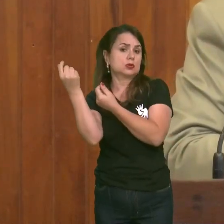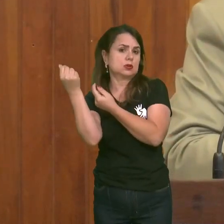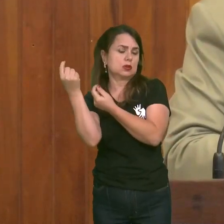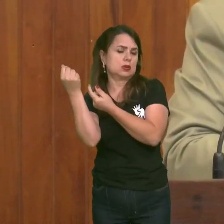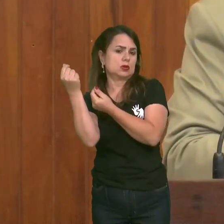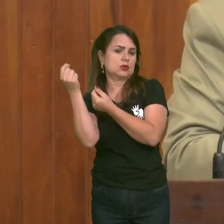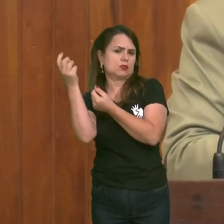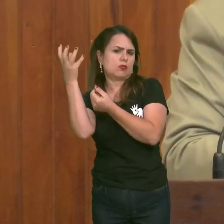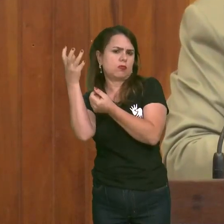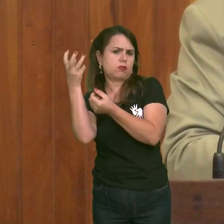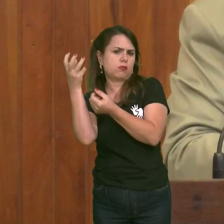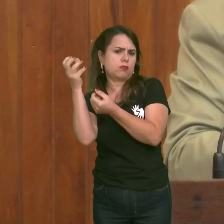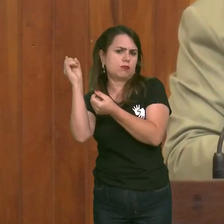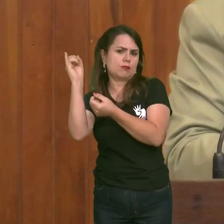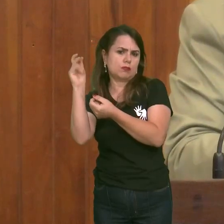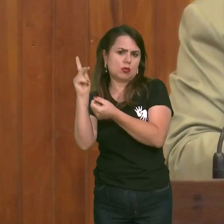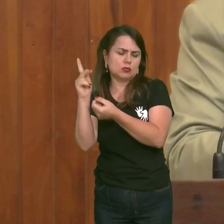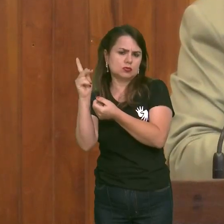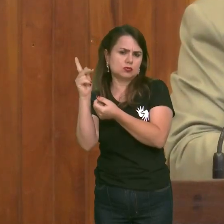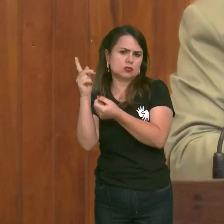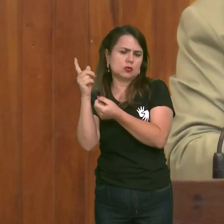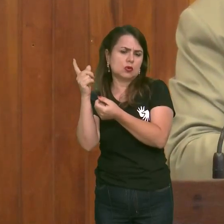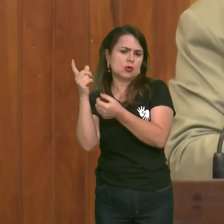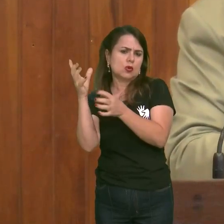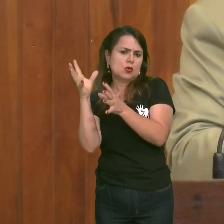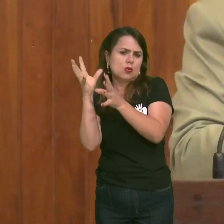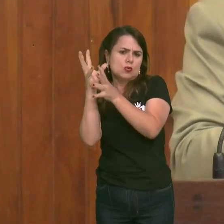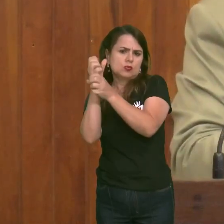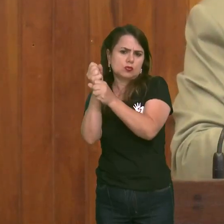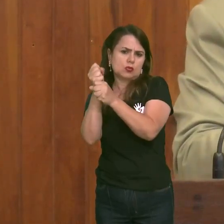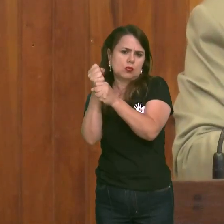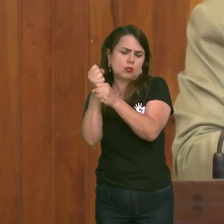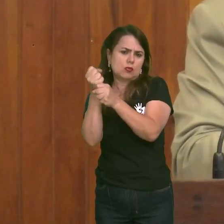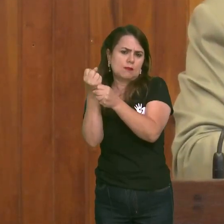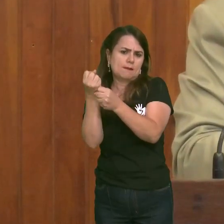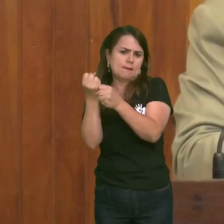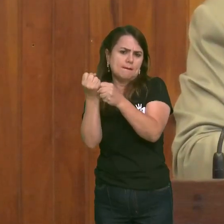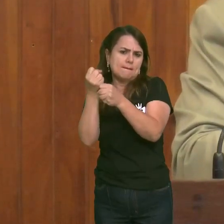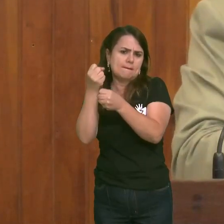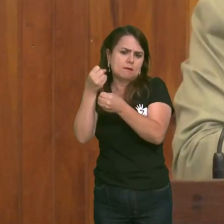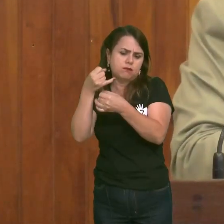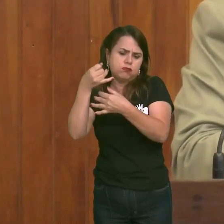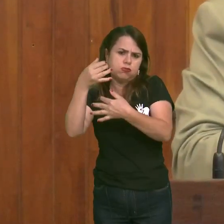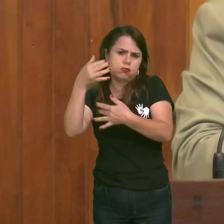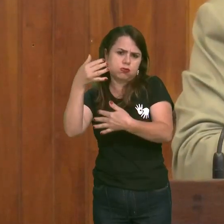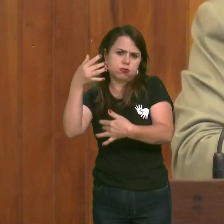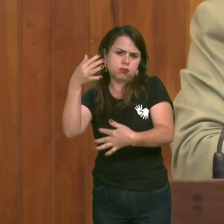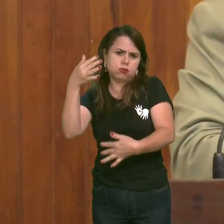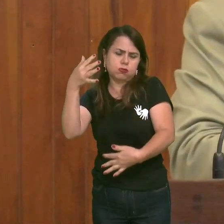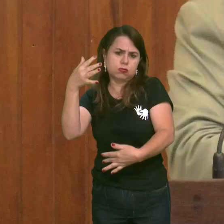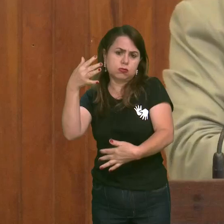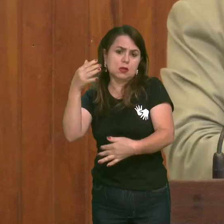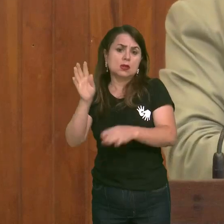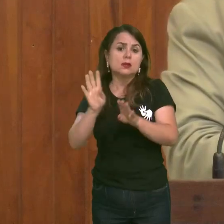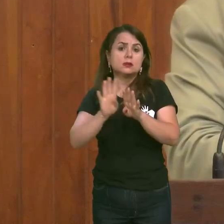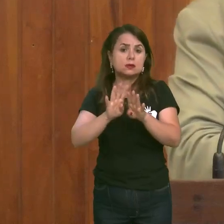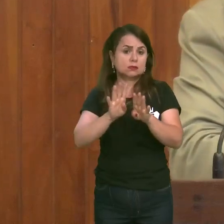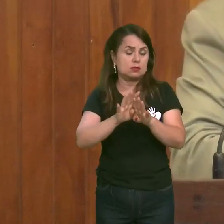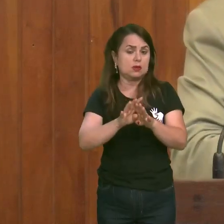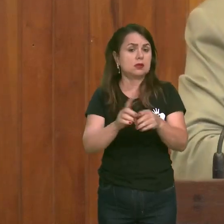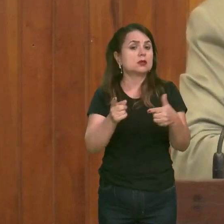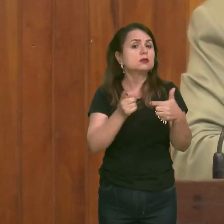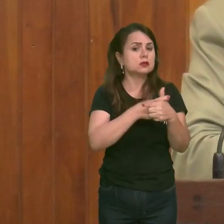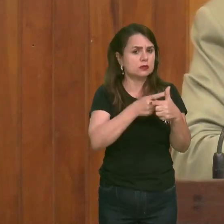seu orçamento e cresceu também na mesma proporção a dívida do município que